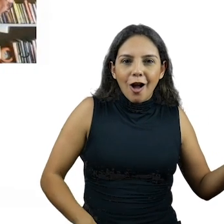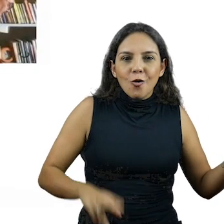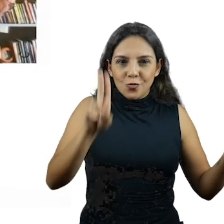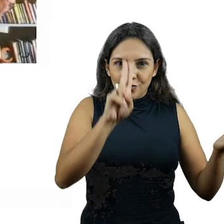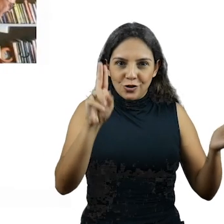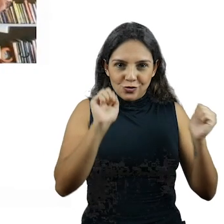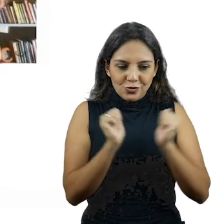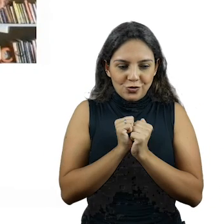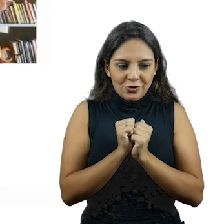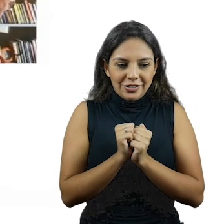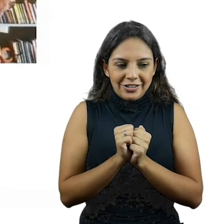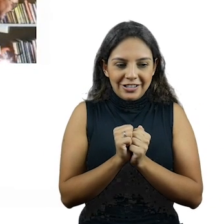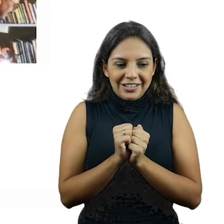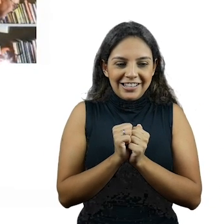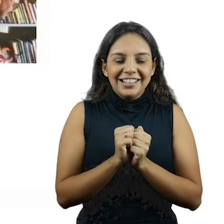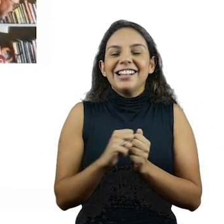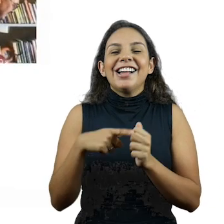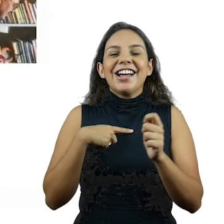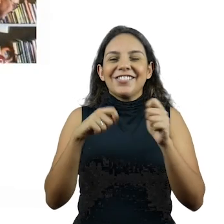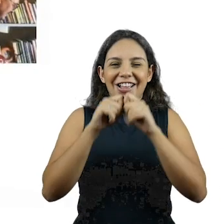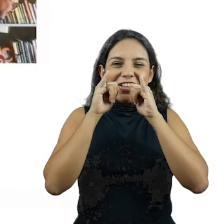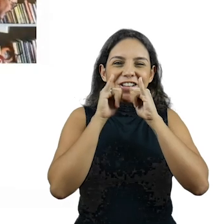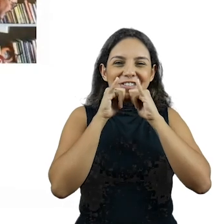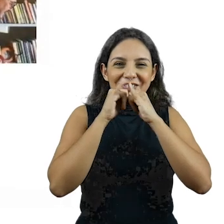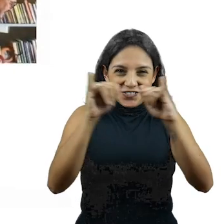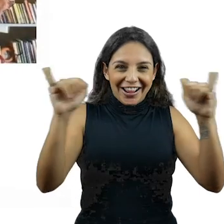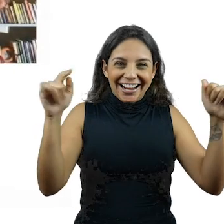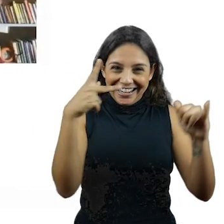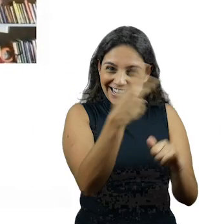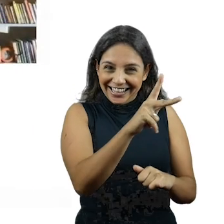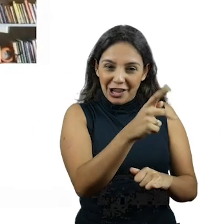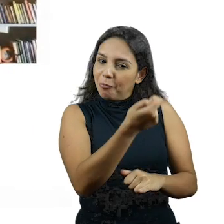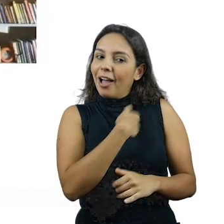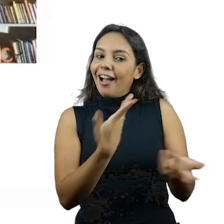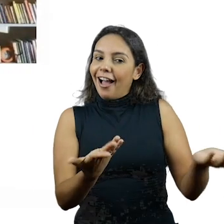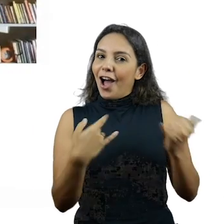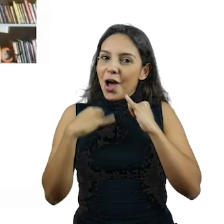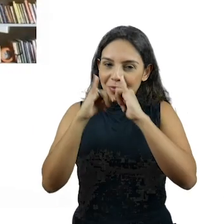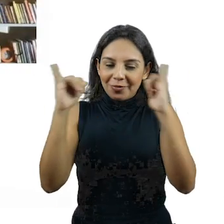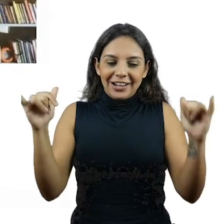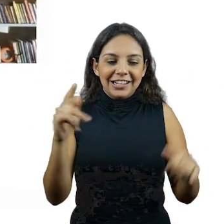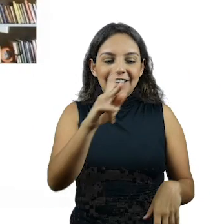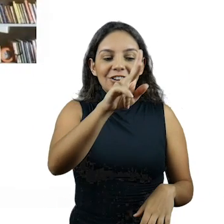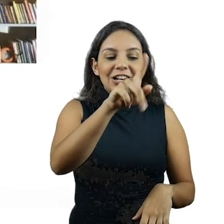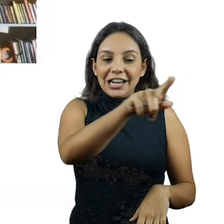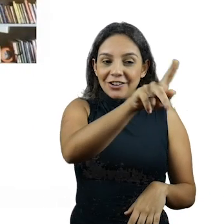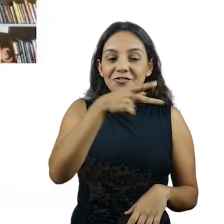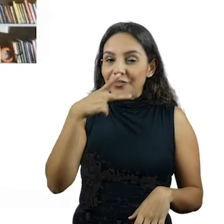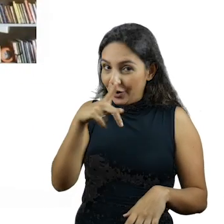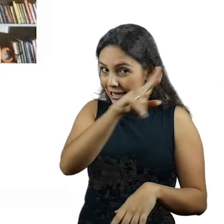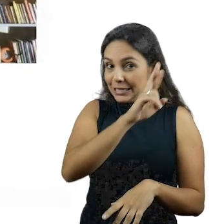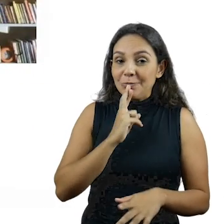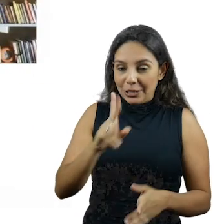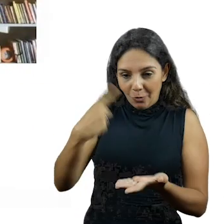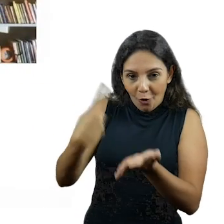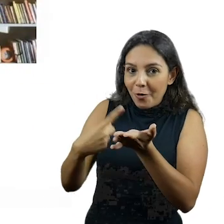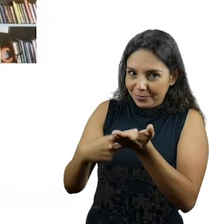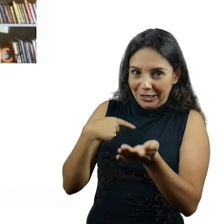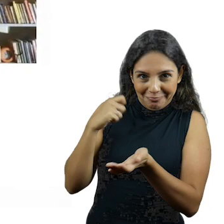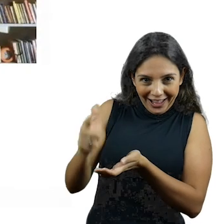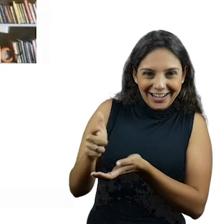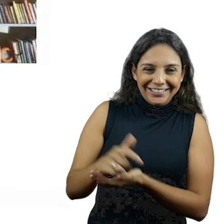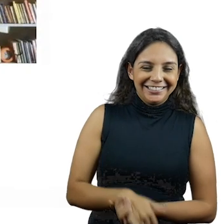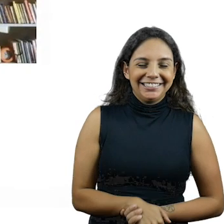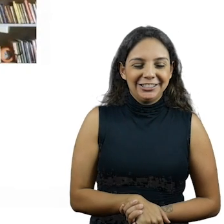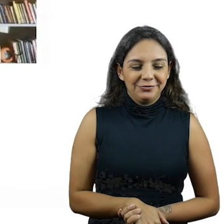tudo. Eu estou fazendo propaganda aqui, o merchandising, Rodrigo. O merchan. Rodrigo pega uma guitarra e se prepara para